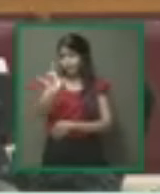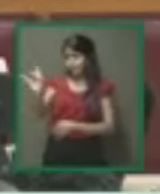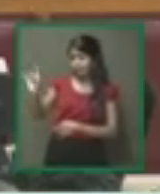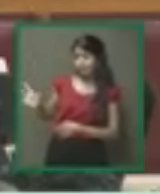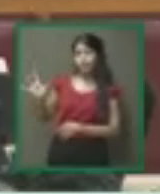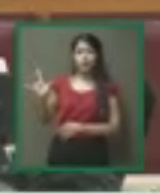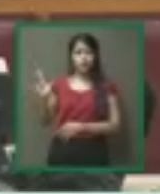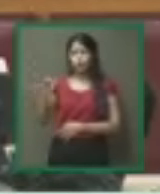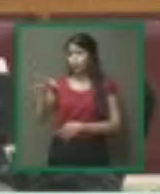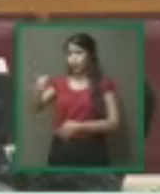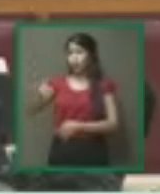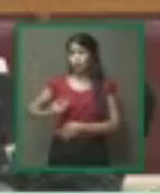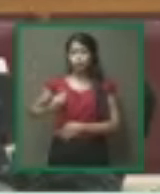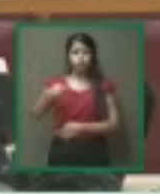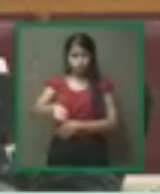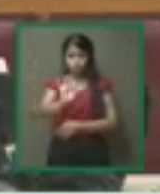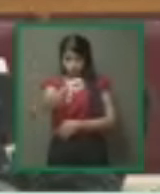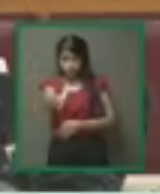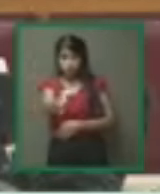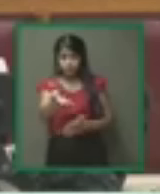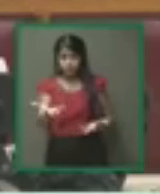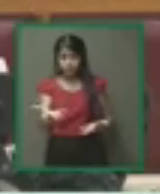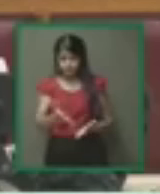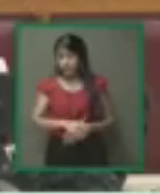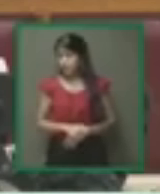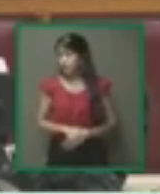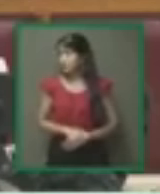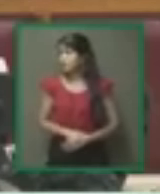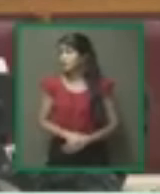promotores estão todos aqui, tá bom?